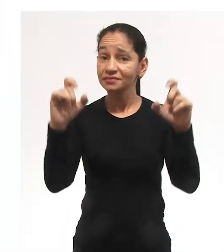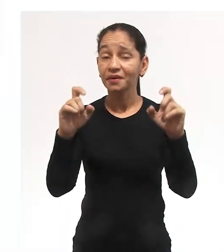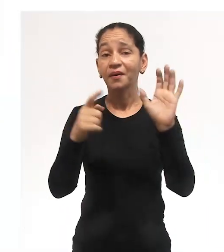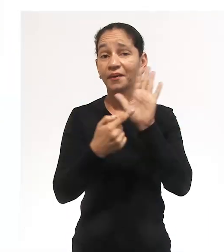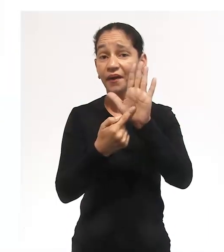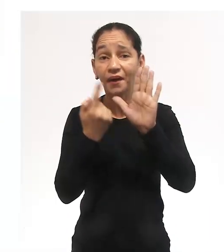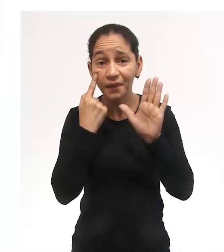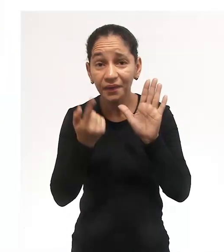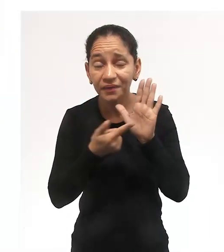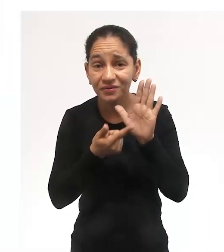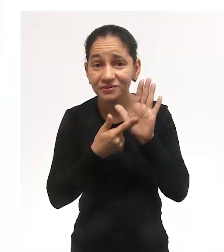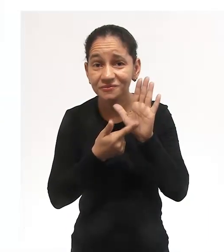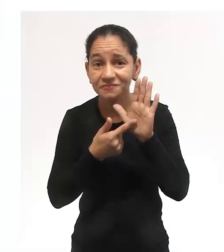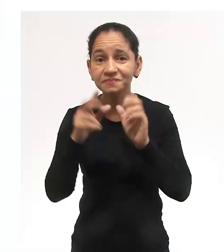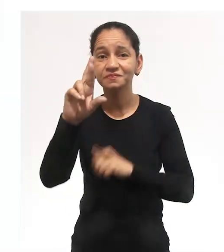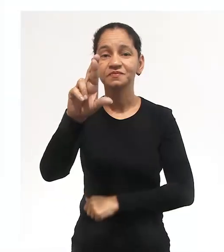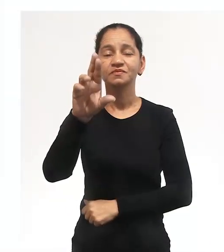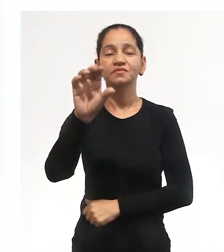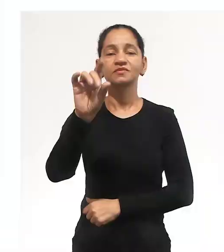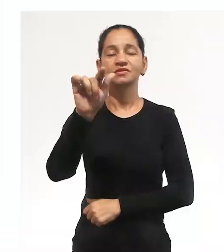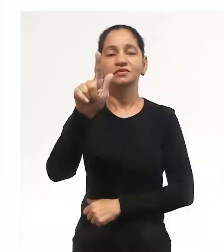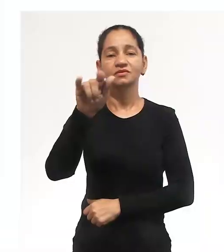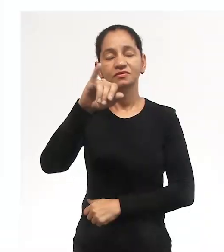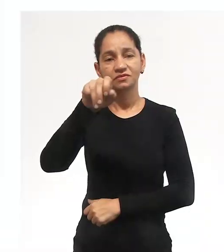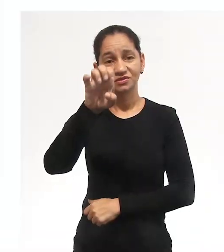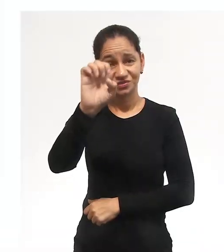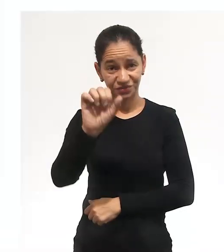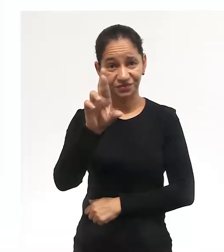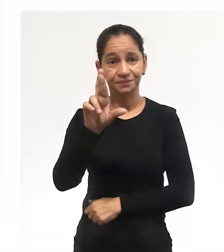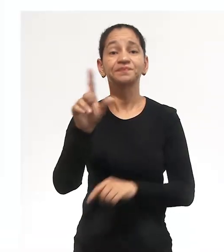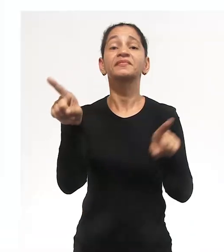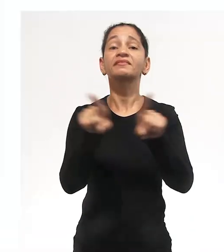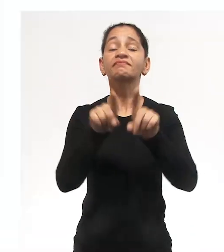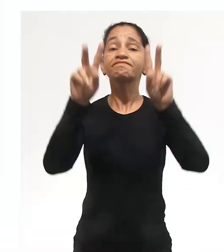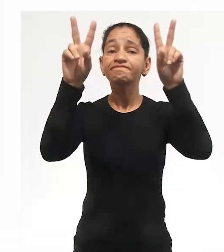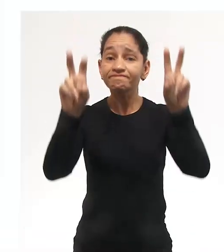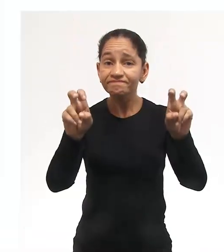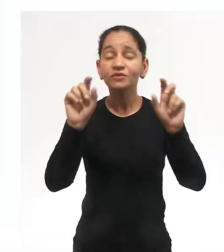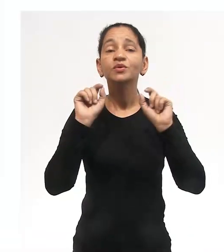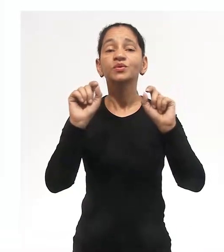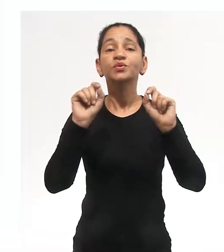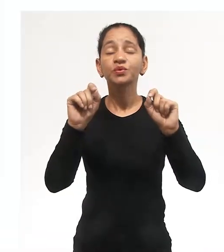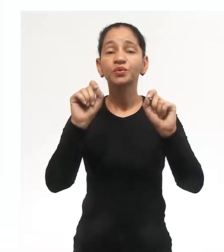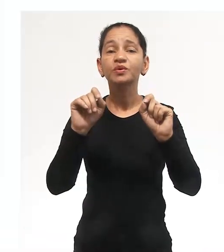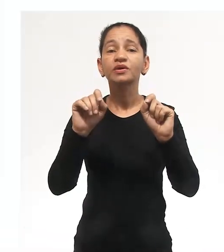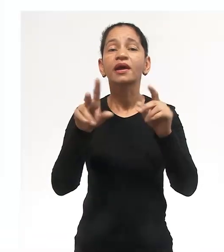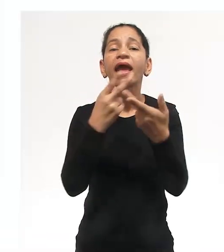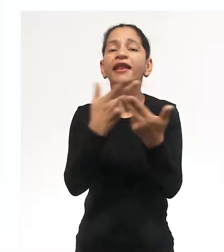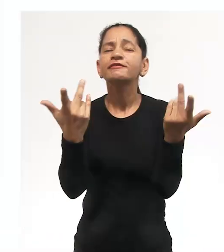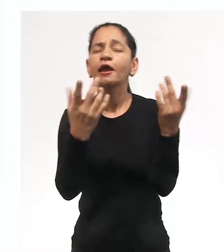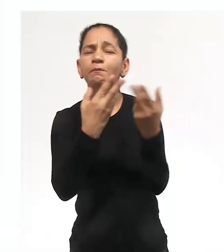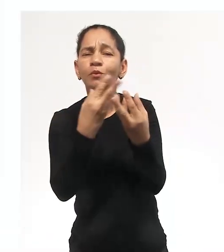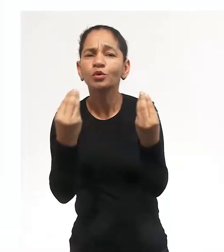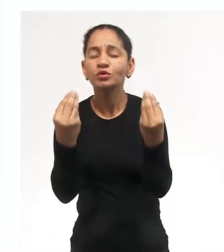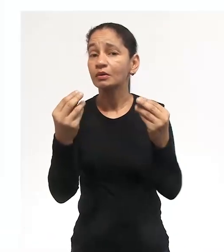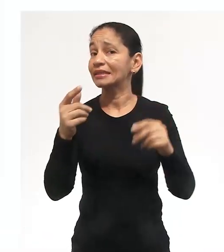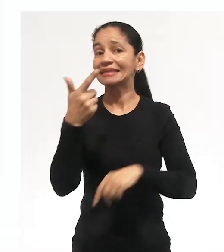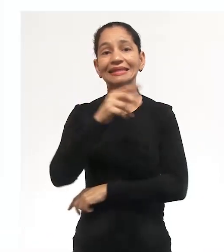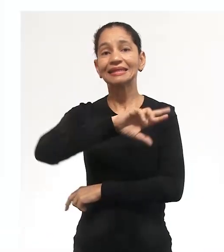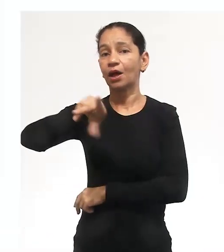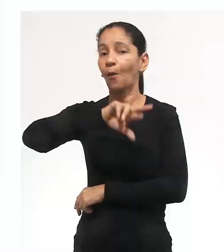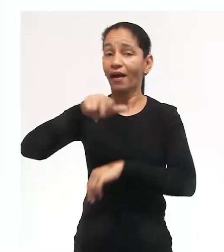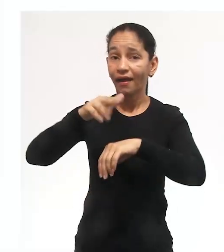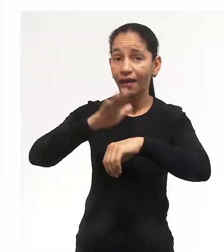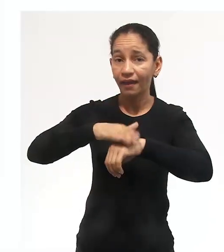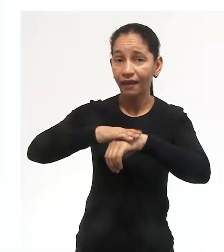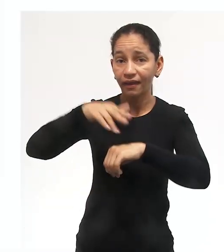último, eu vou citar esse livro aqui, do Roger Mello, que é intitulado Espinho